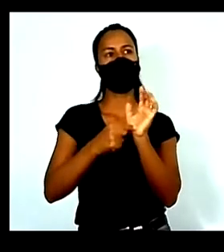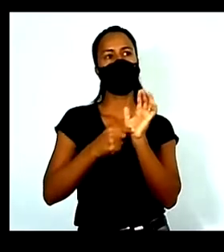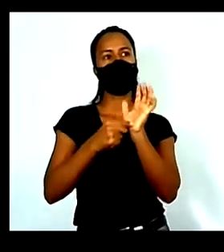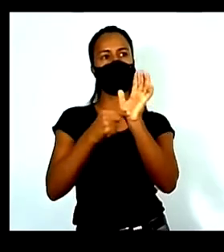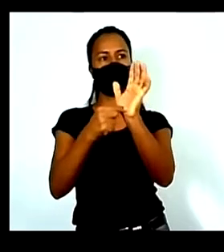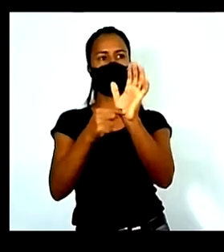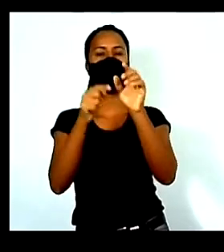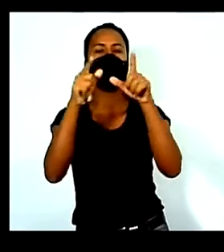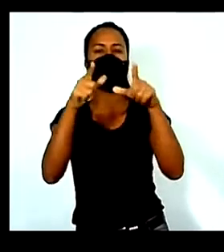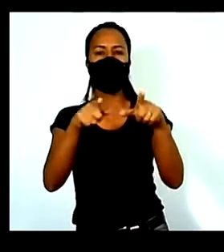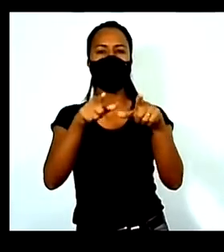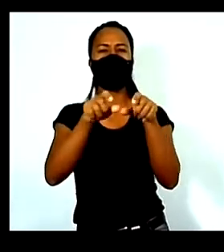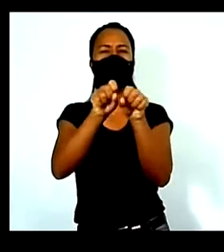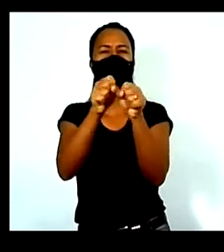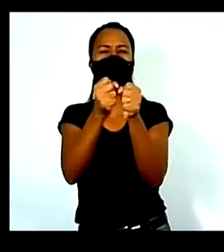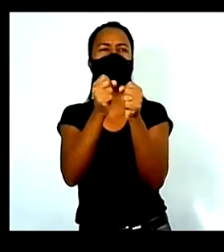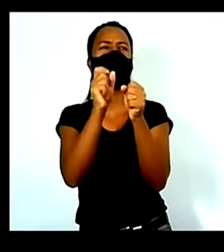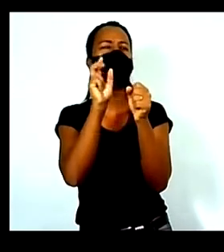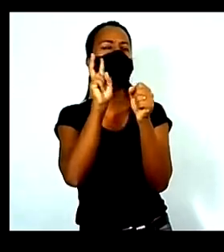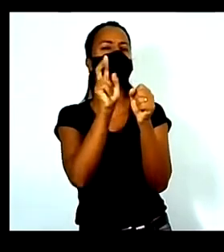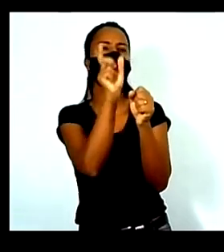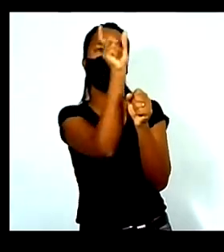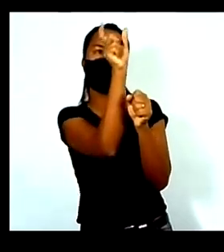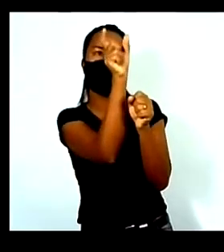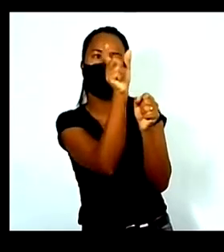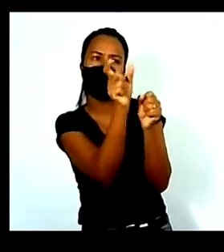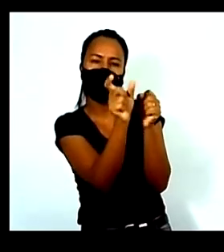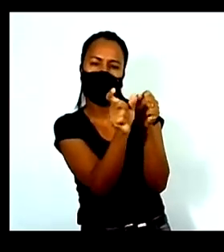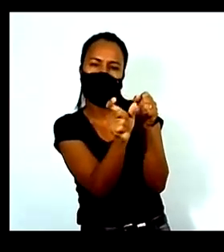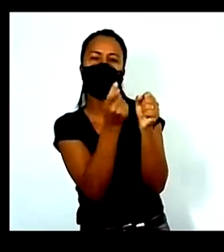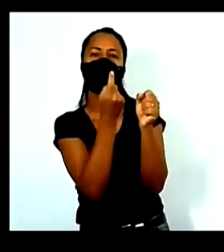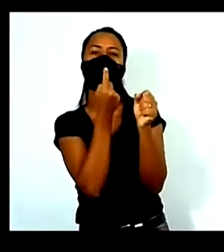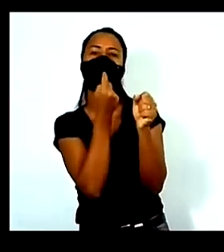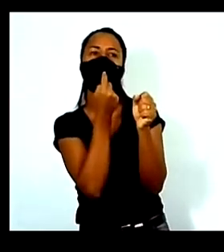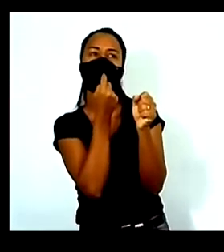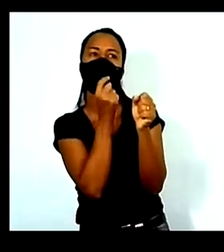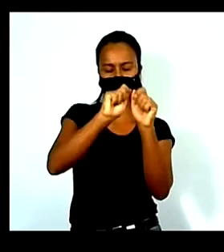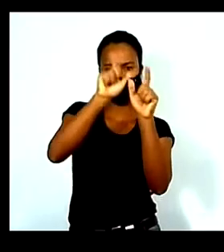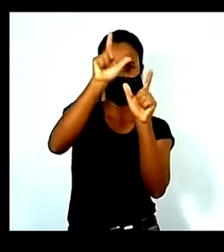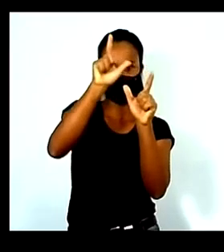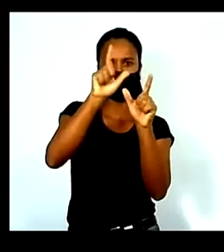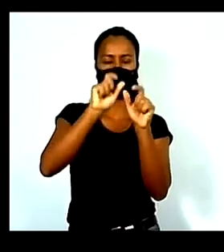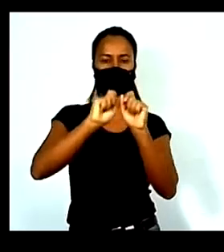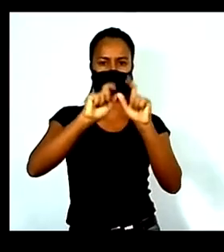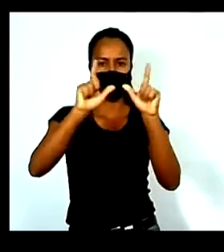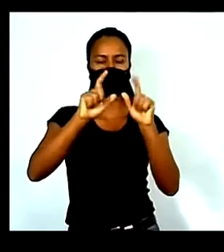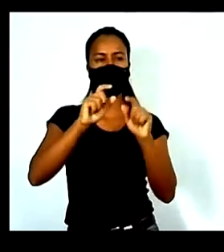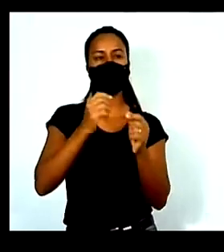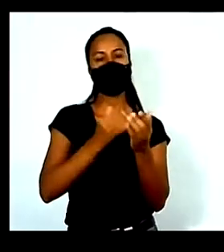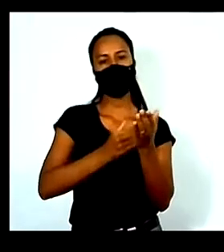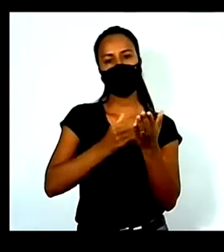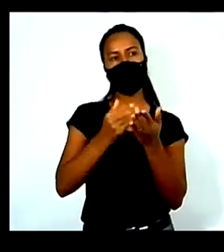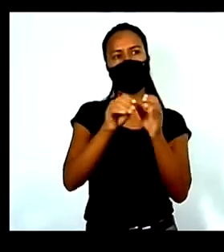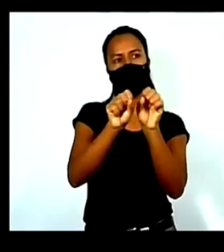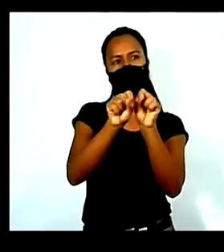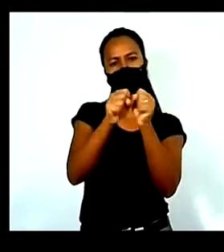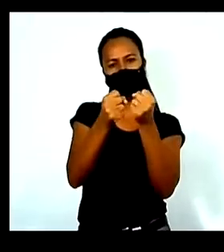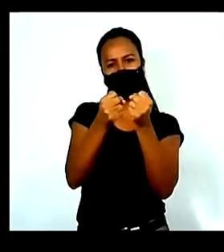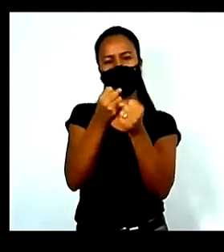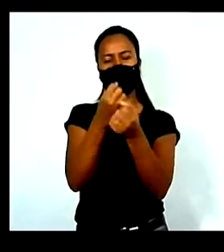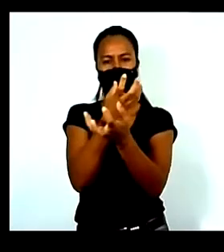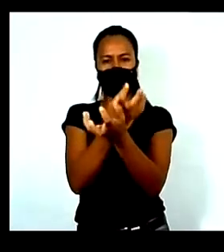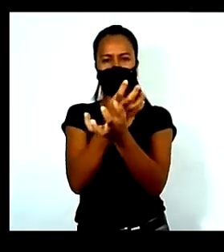o local de uma fratura, onde está aqui esse coágulo vermelhinho. A partir do momento que ele quebra o